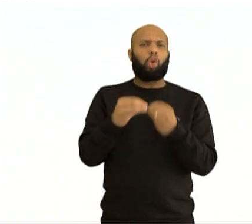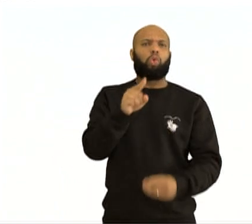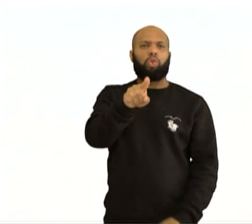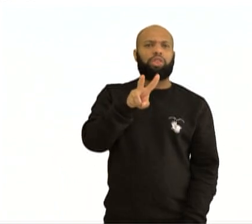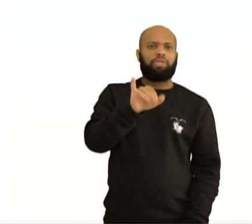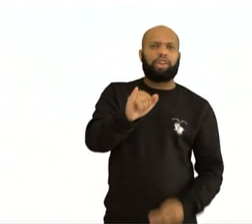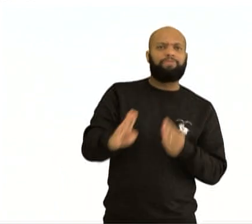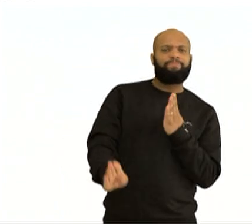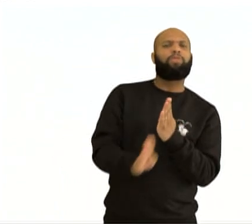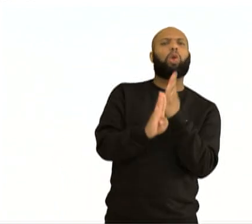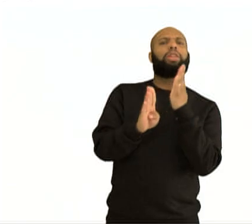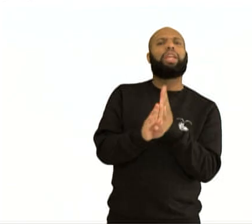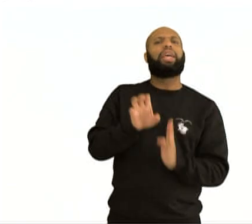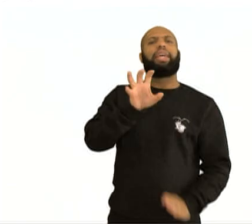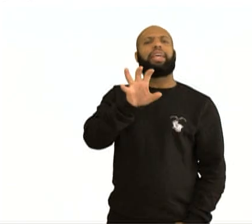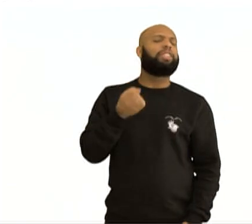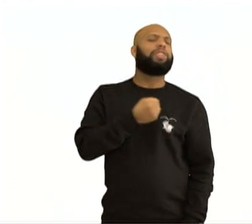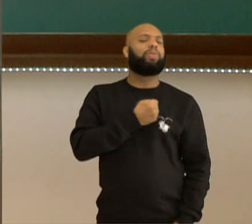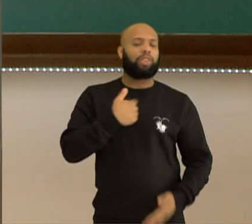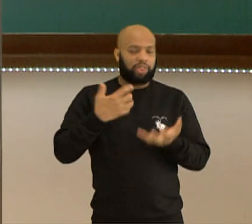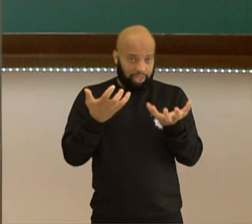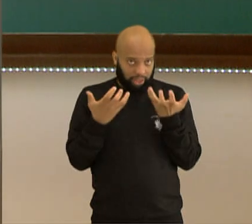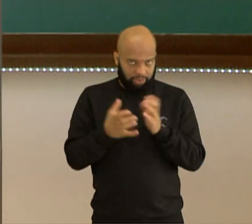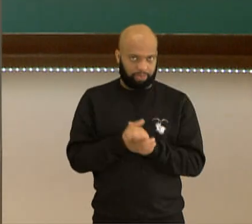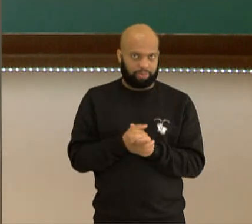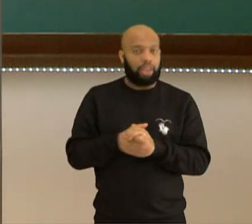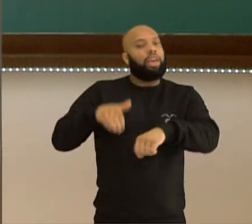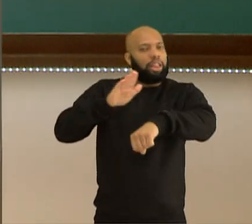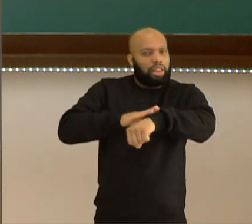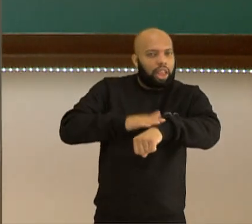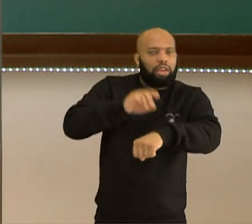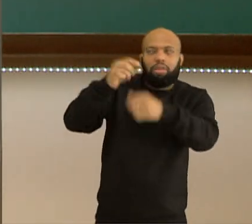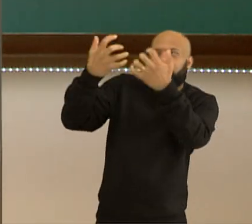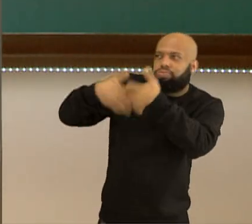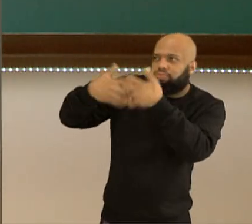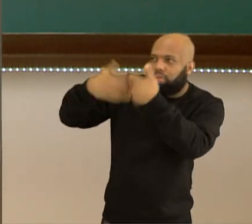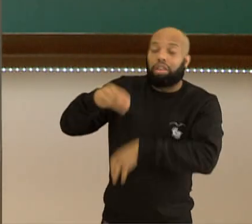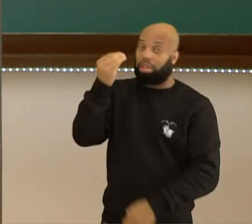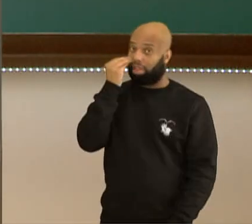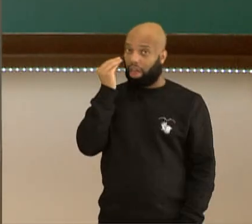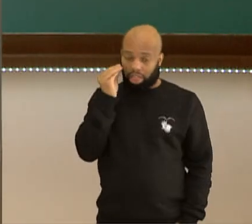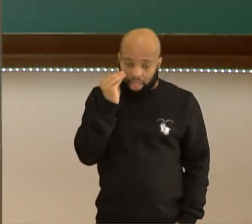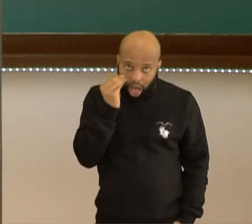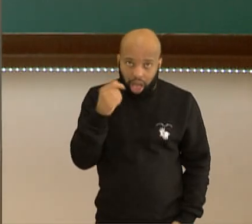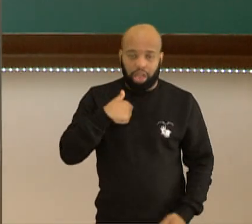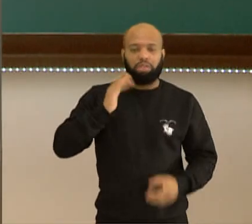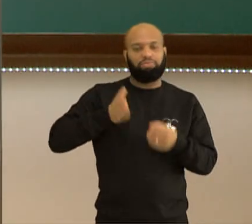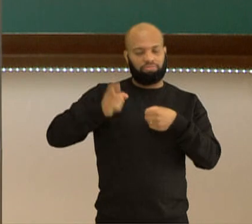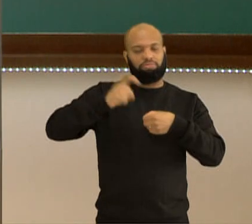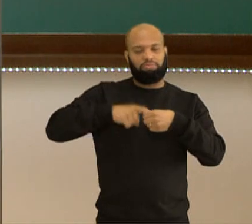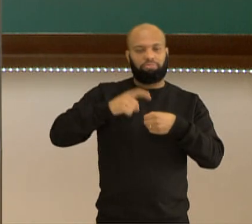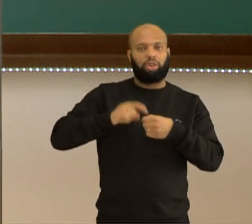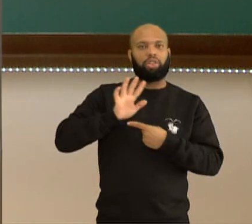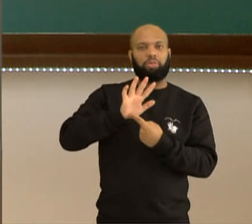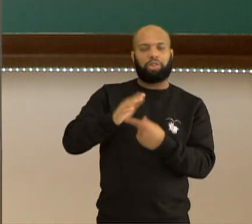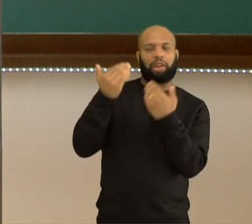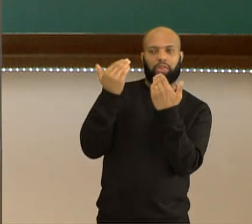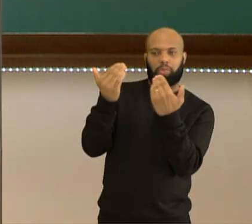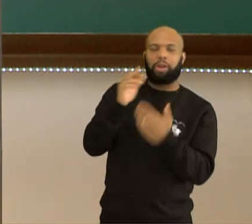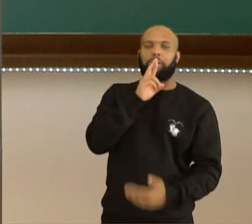esse valor? Ih, professora, vou dar um tempinho para você pensar, tentar fazer. Eu já retomo aqui para a gente fazer a